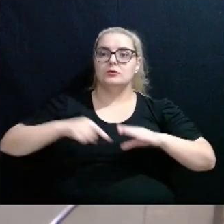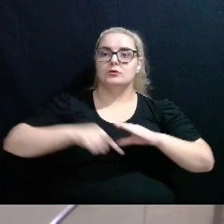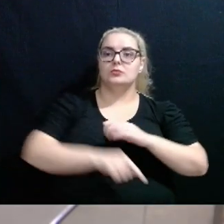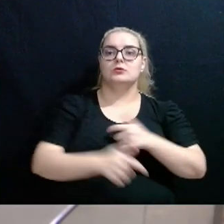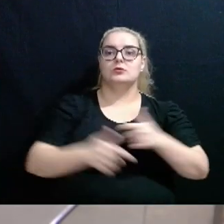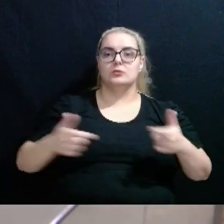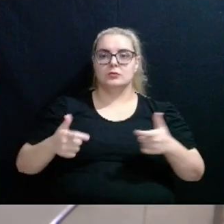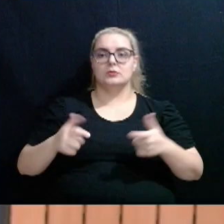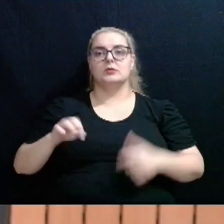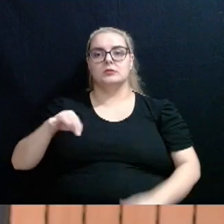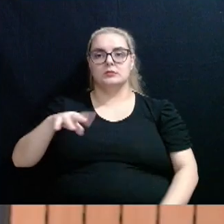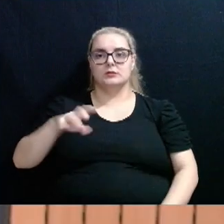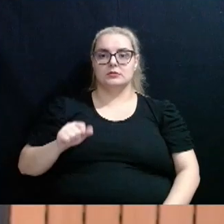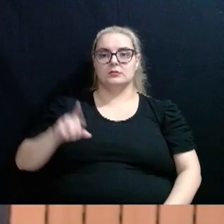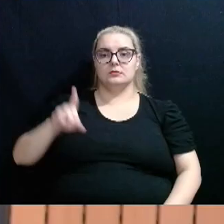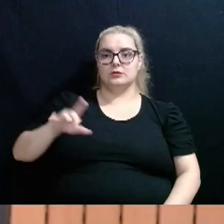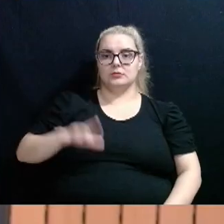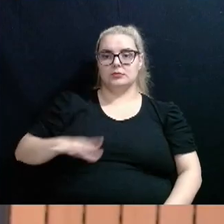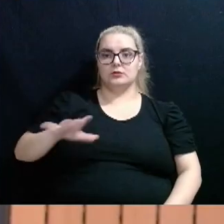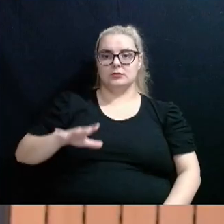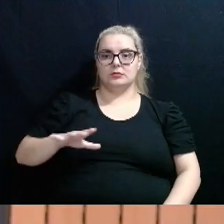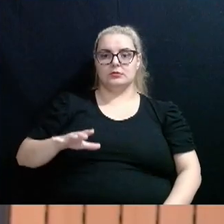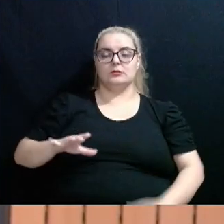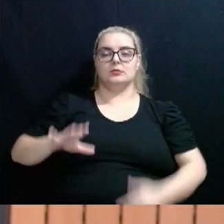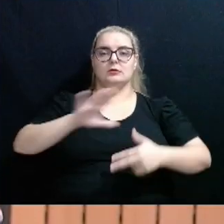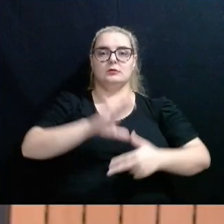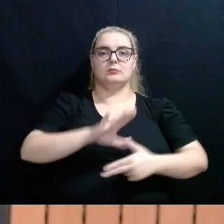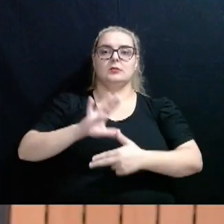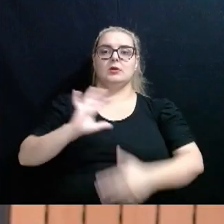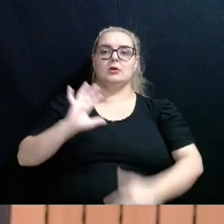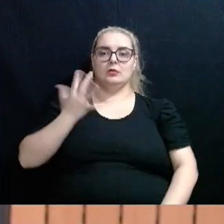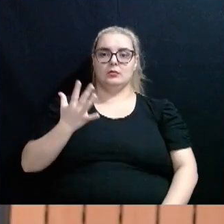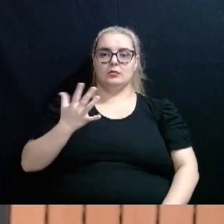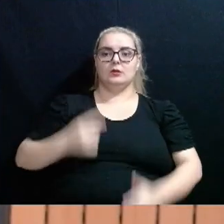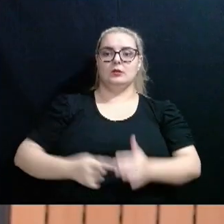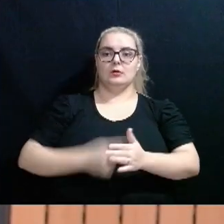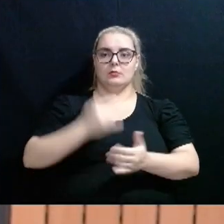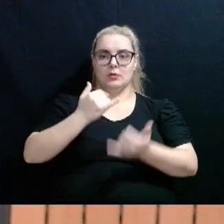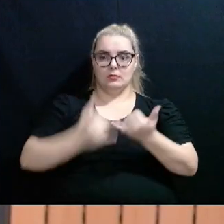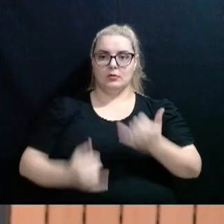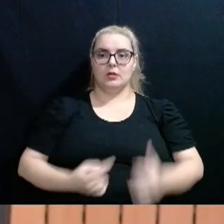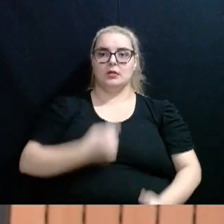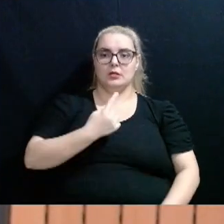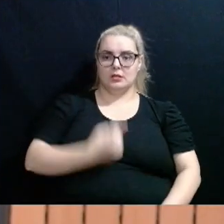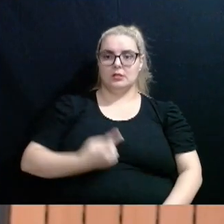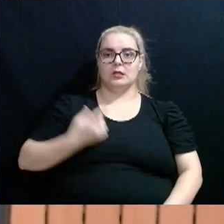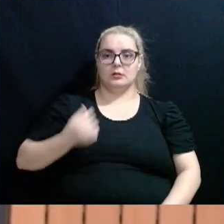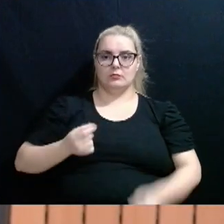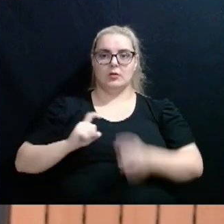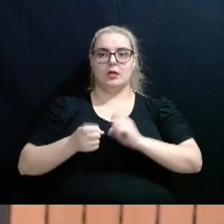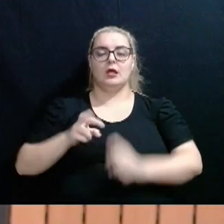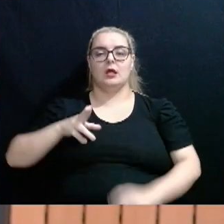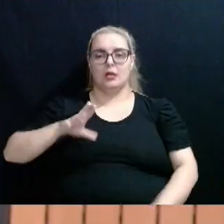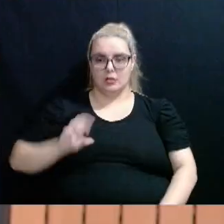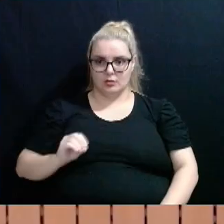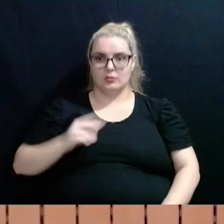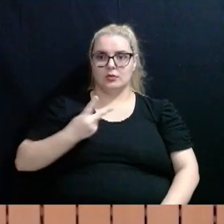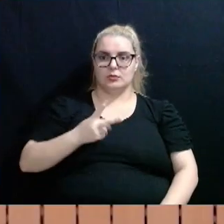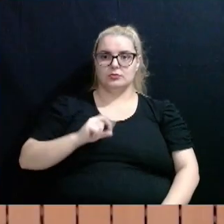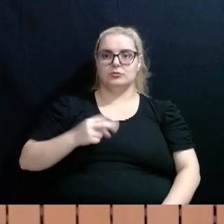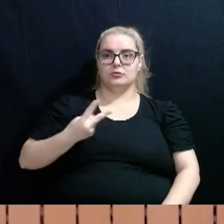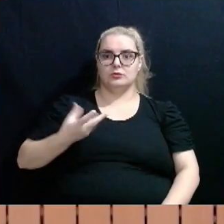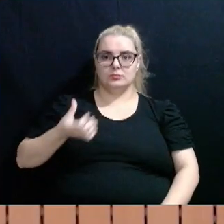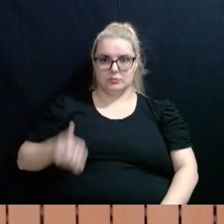extrema-direita na América Latina. A discussão aconteceu durante a primeira parte da 16ª reunião ordinária de 2026,